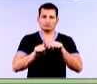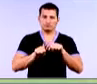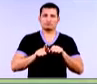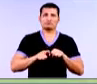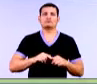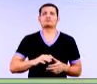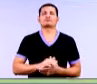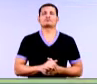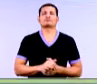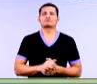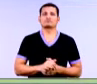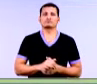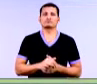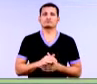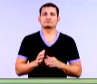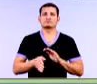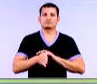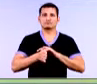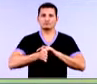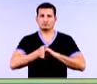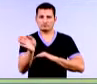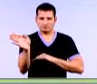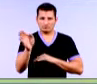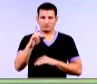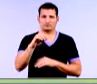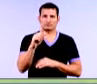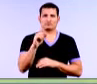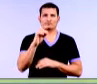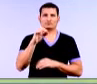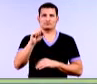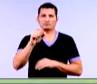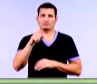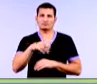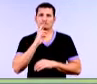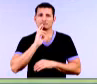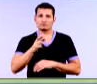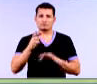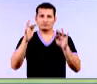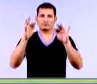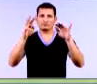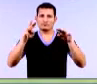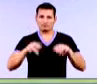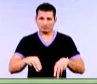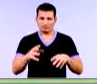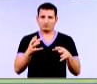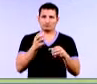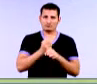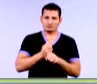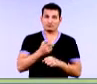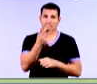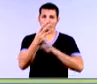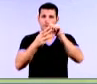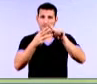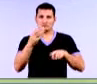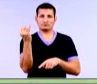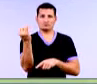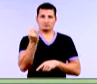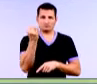Enfim, a saída de dados, ela é o resultado final desse processo, dessas 3 funções